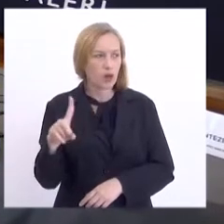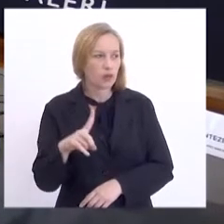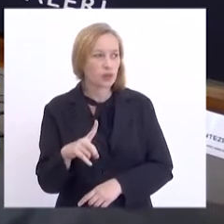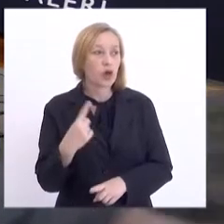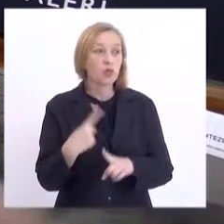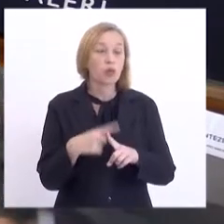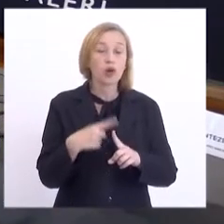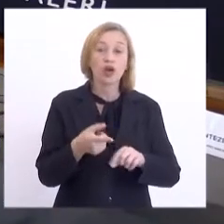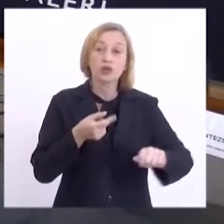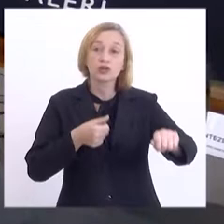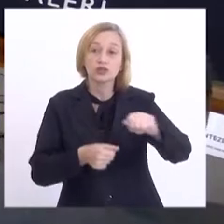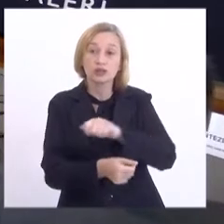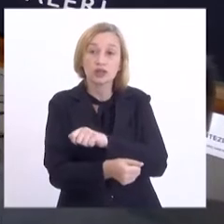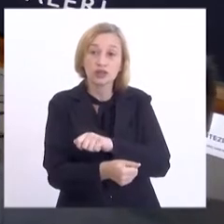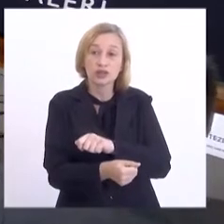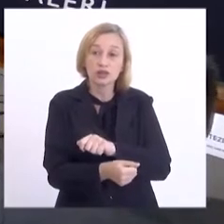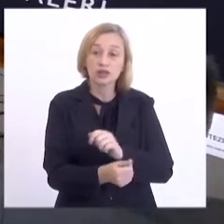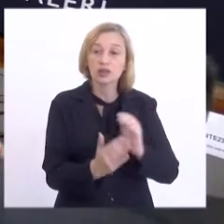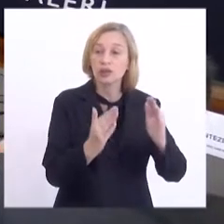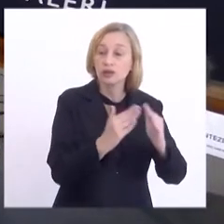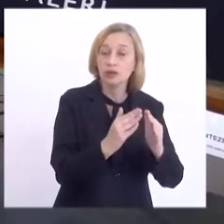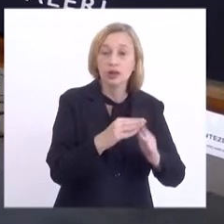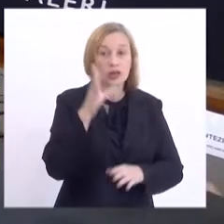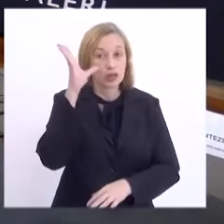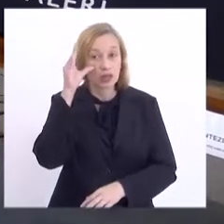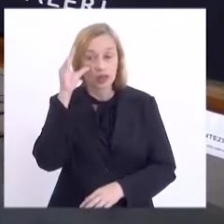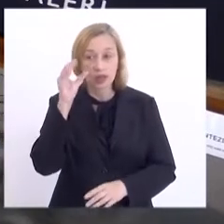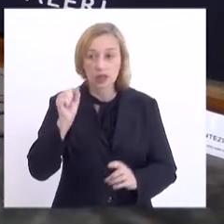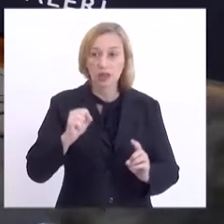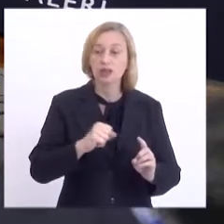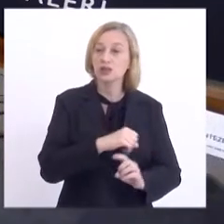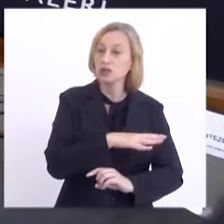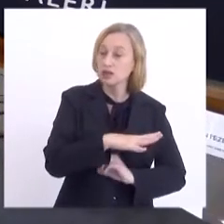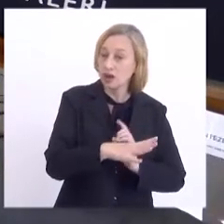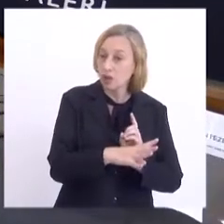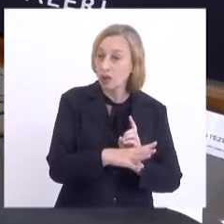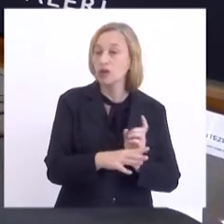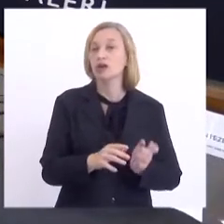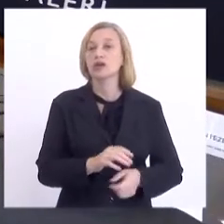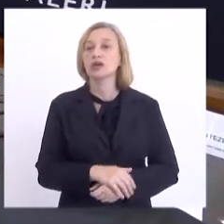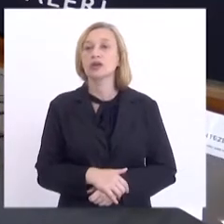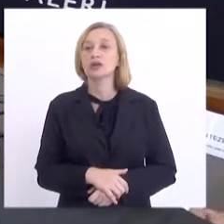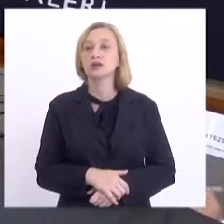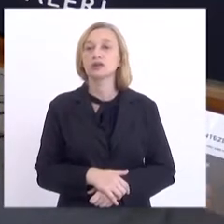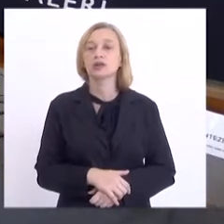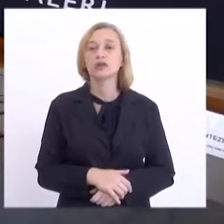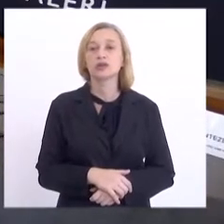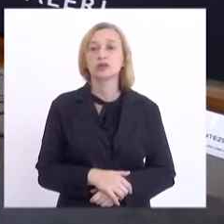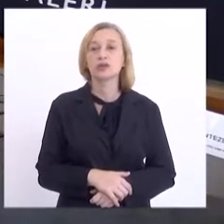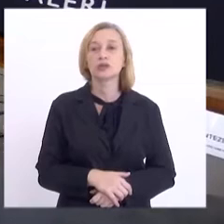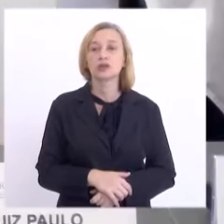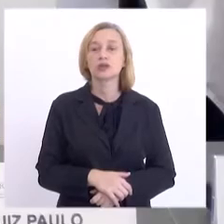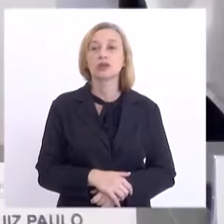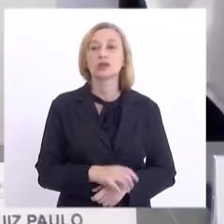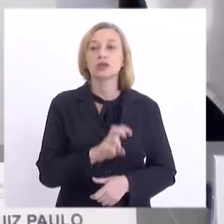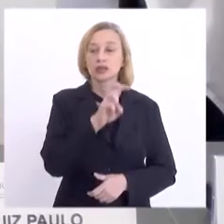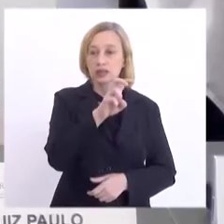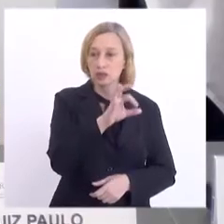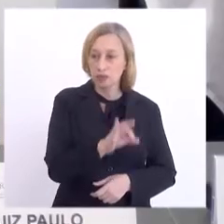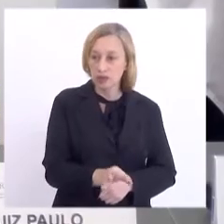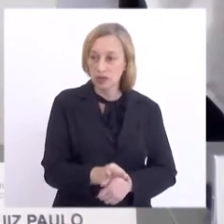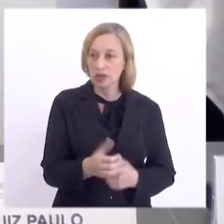os investimentos de habitação e interesse social e de habitação de interesse social tinha que ser cinco